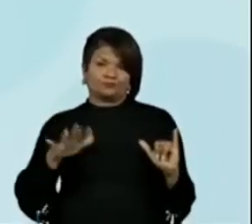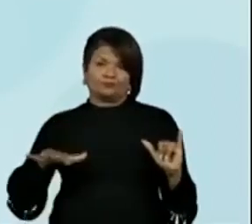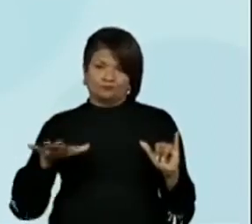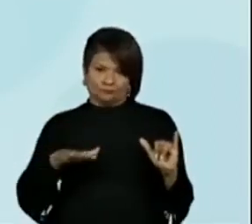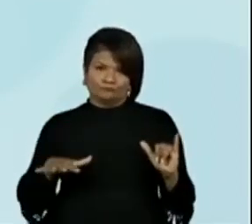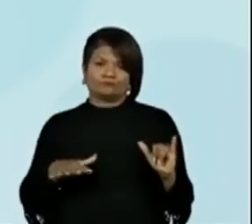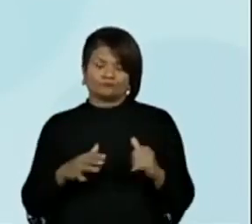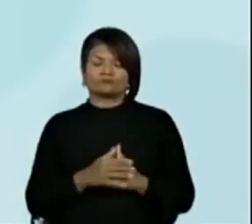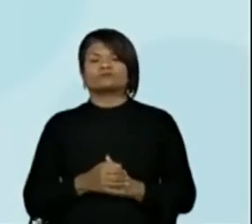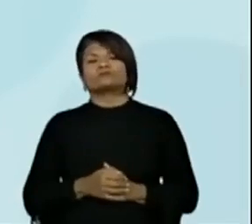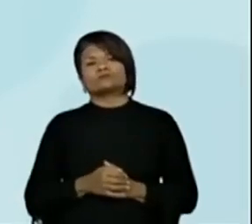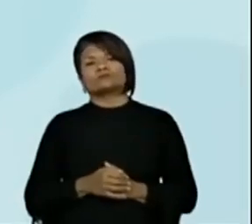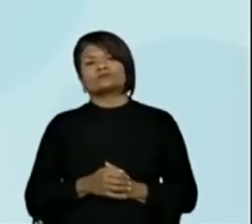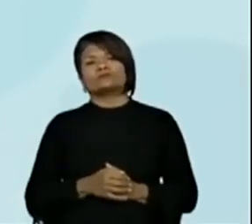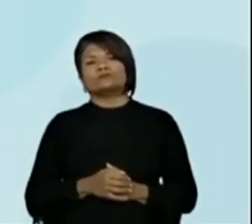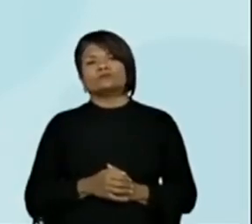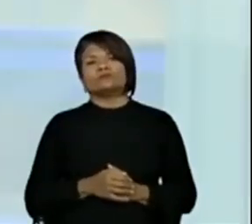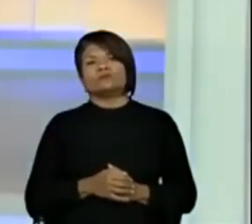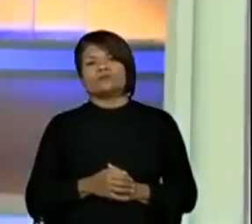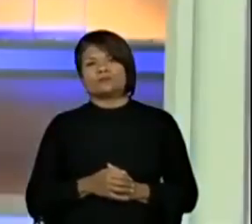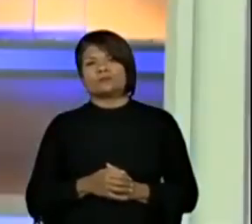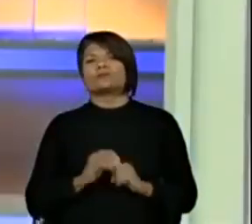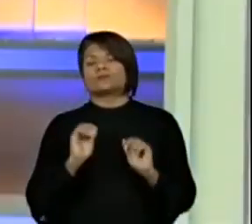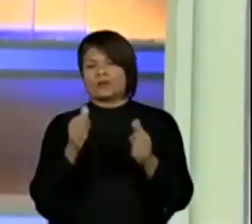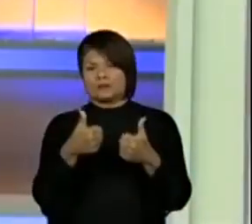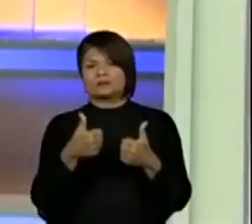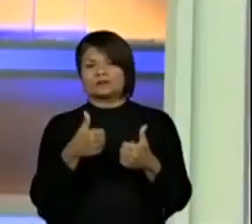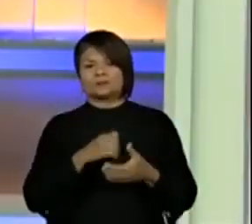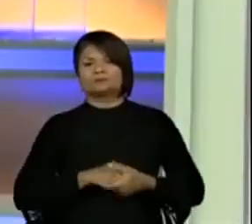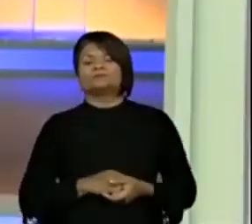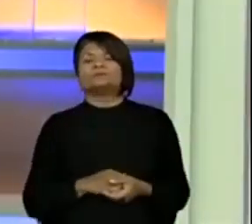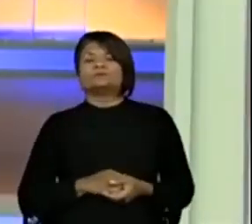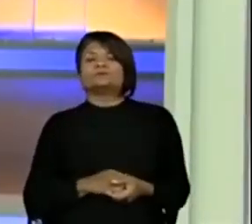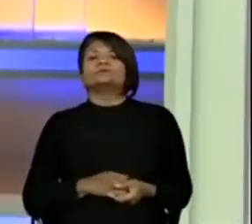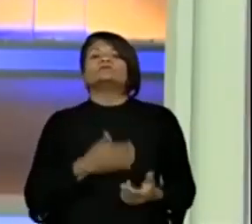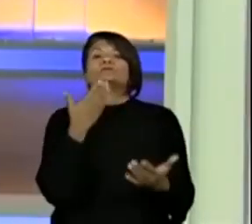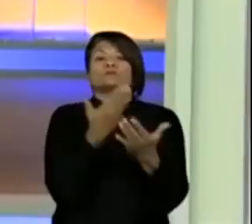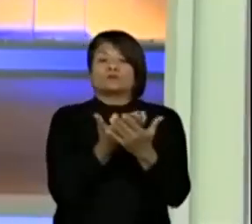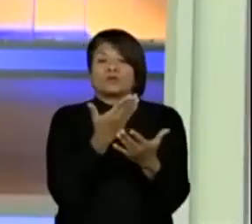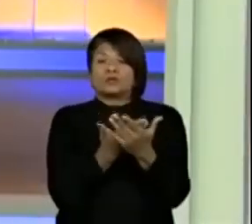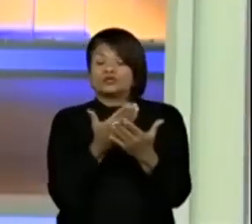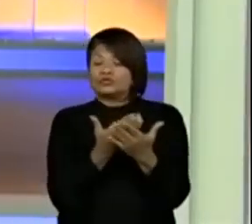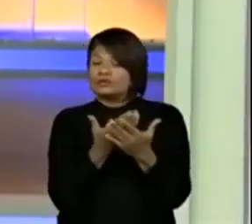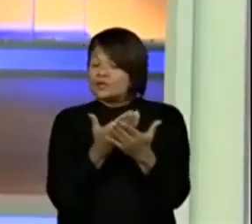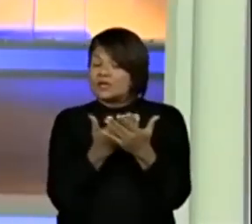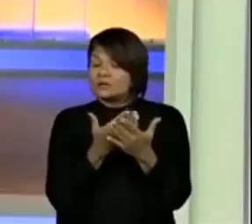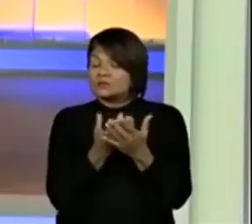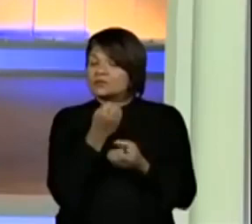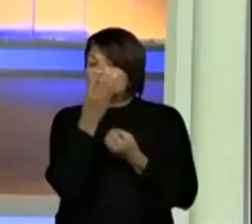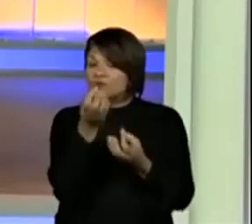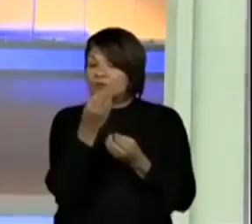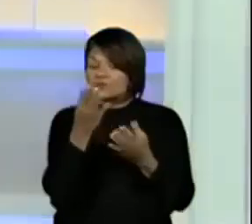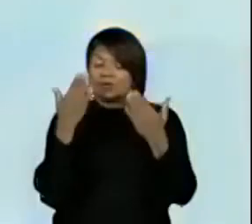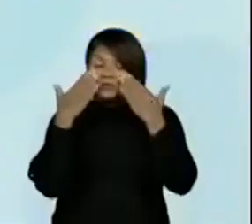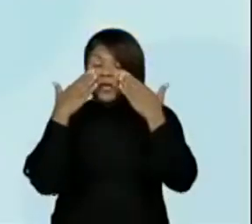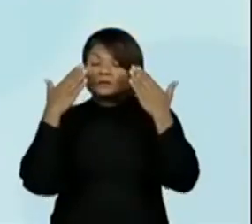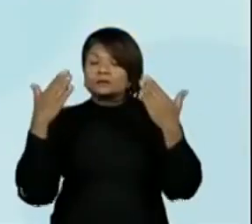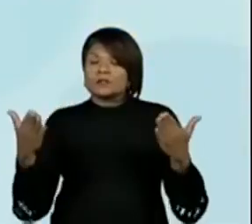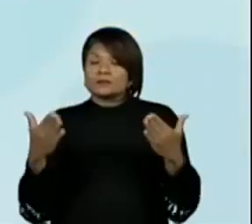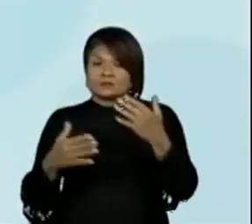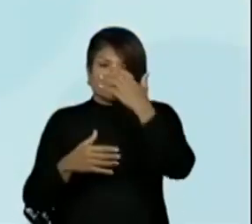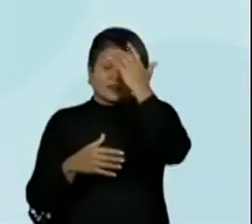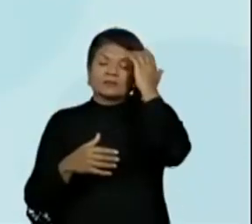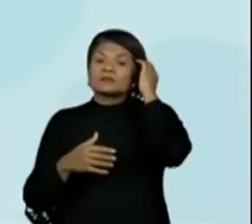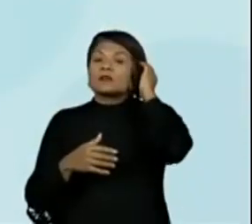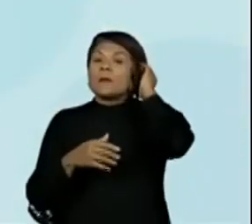uma receita e uma notícia, beleza? Estudamos as informações explícitas. Aliás,